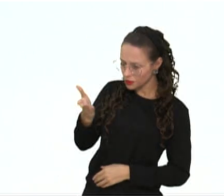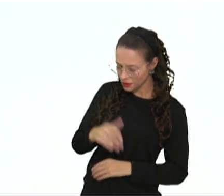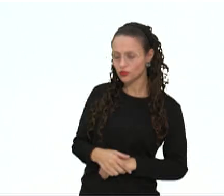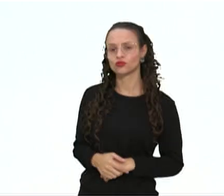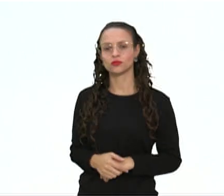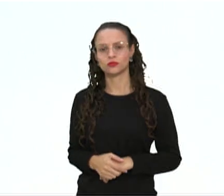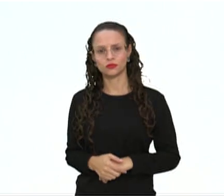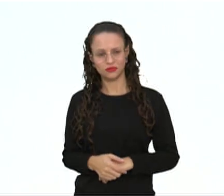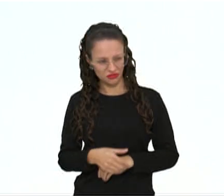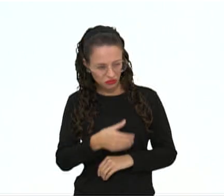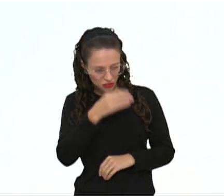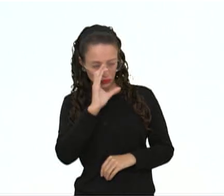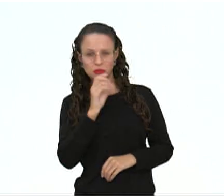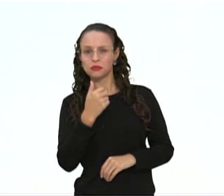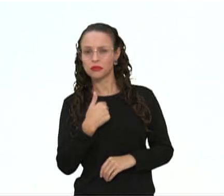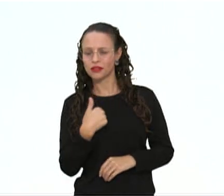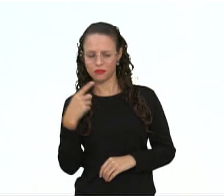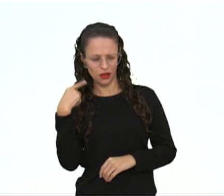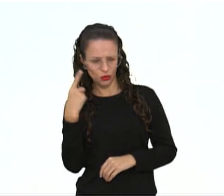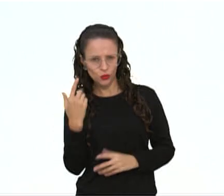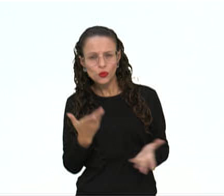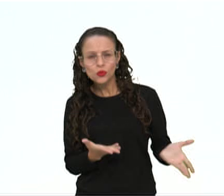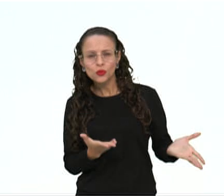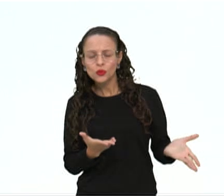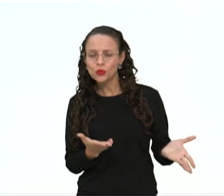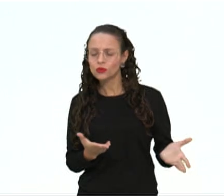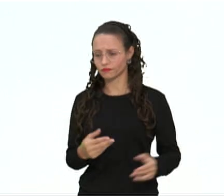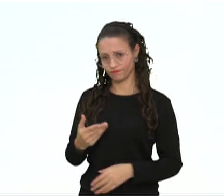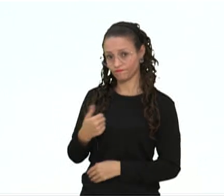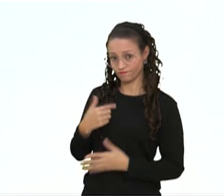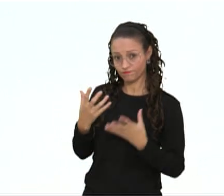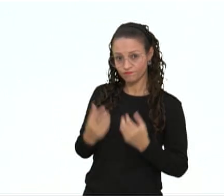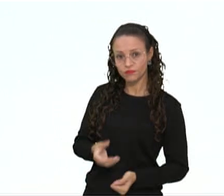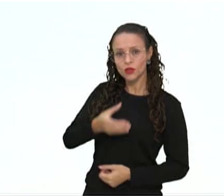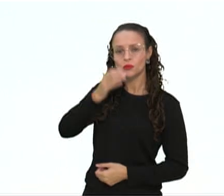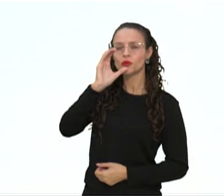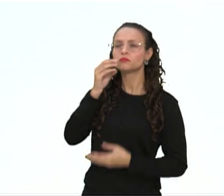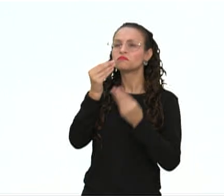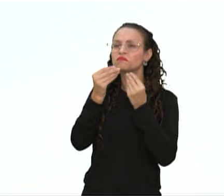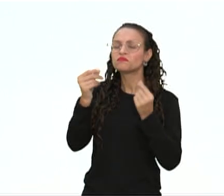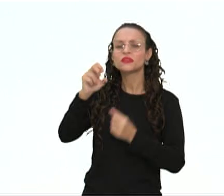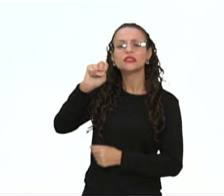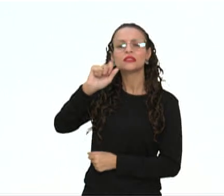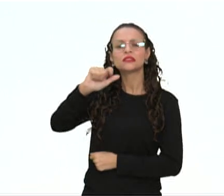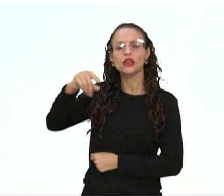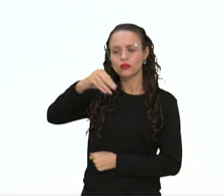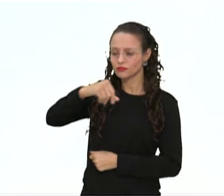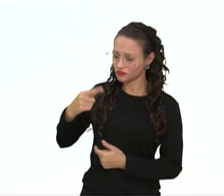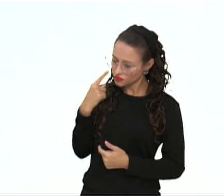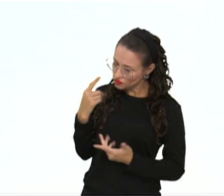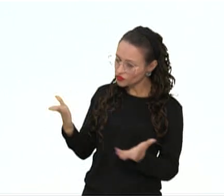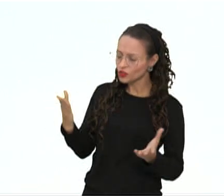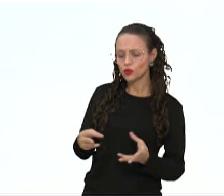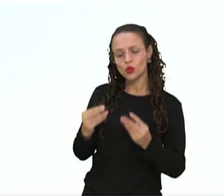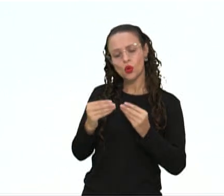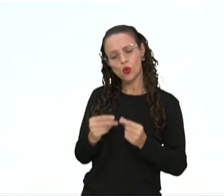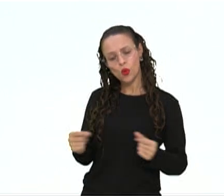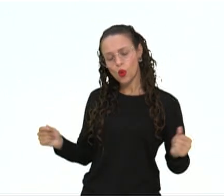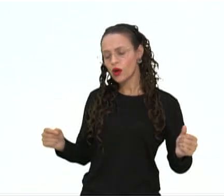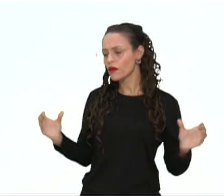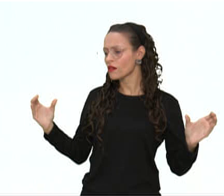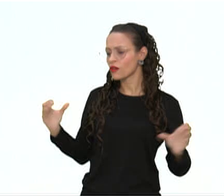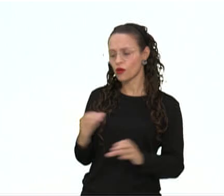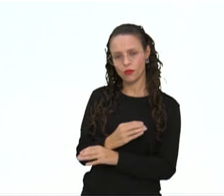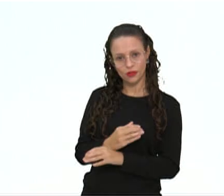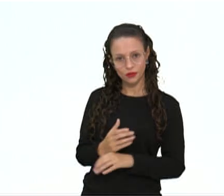experimente. Experimentar? Está maluco? Mas provei e só tinha gosto de sal. Está vendo? Eles neutralizaram